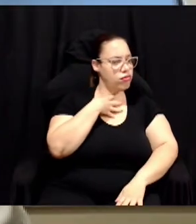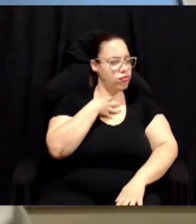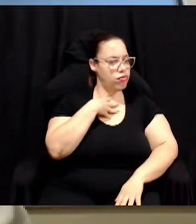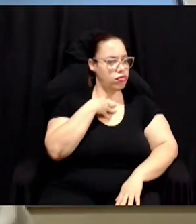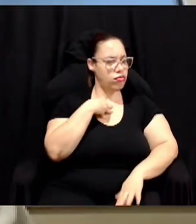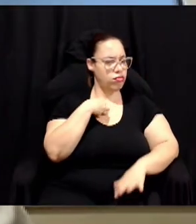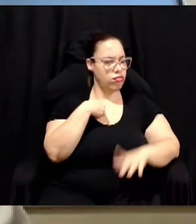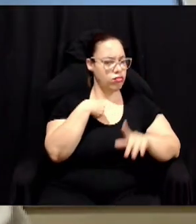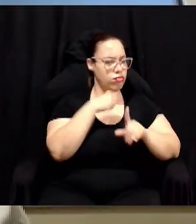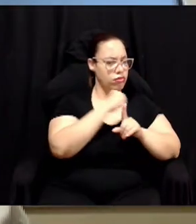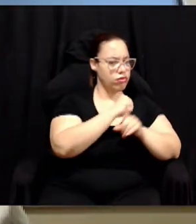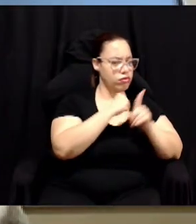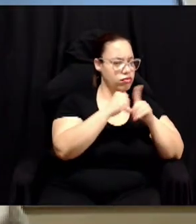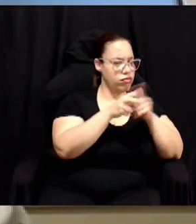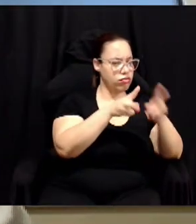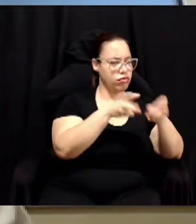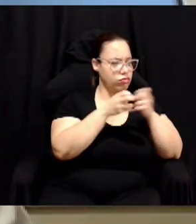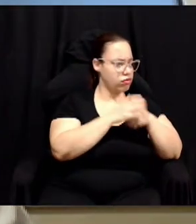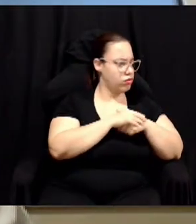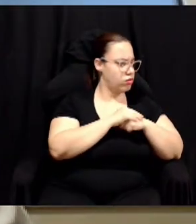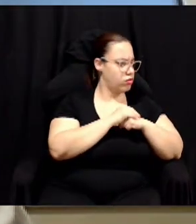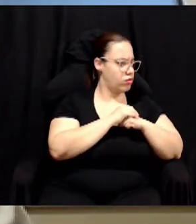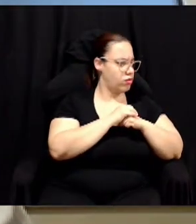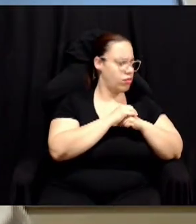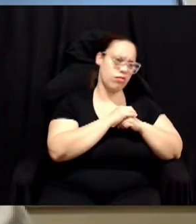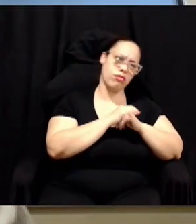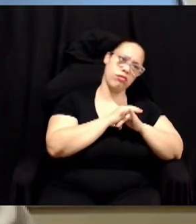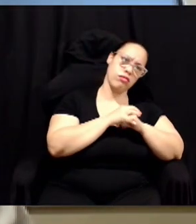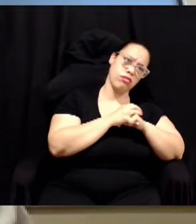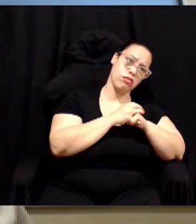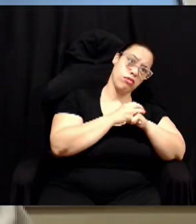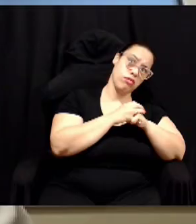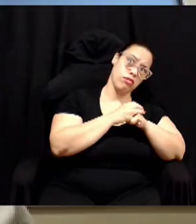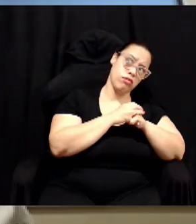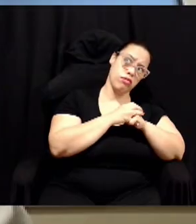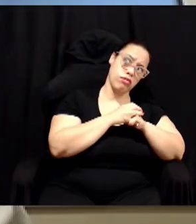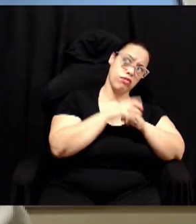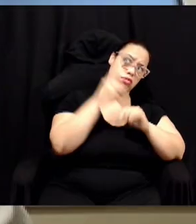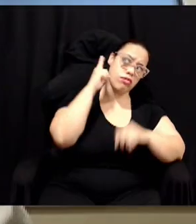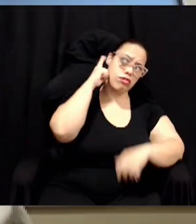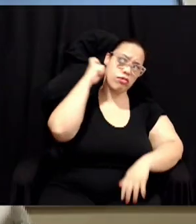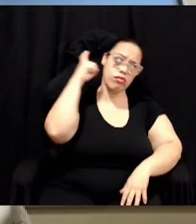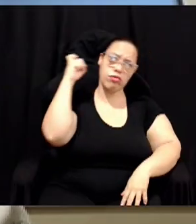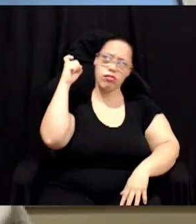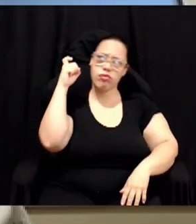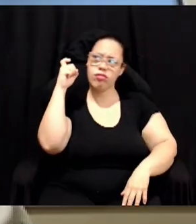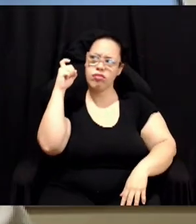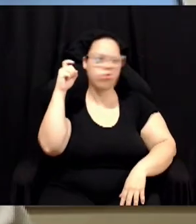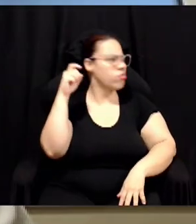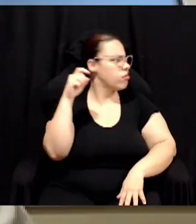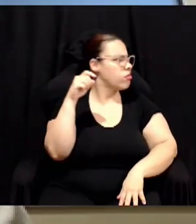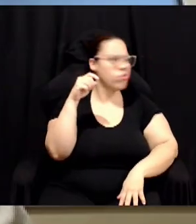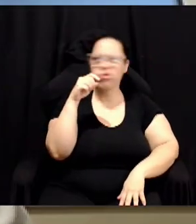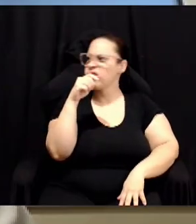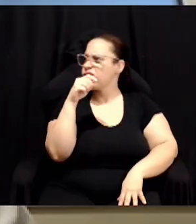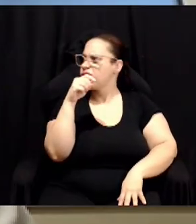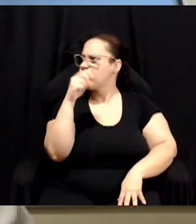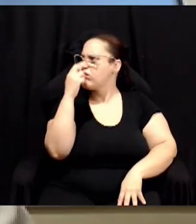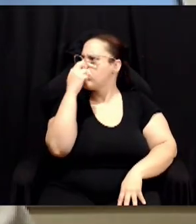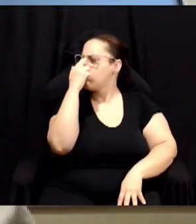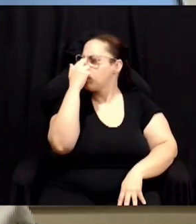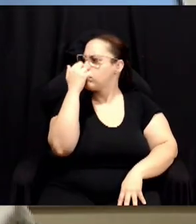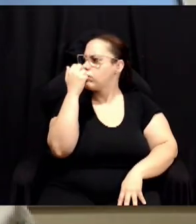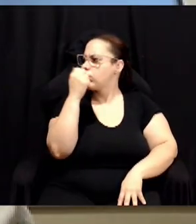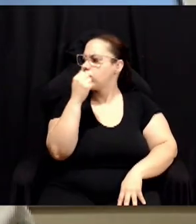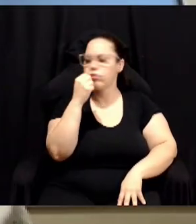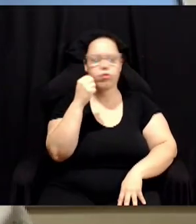de reconhecimento, alucinações auditivas, visuais. Então, é uma doença mais